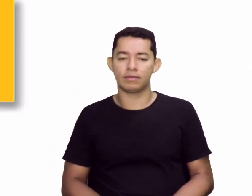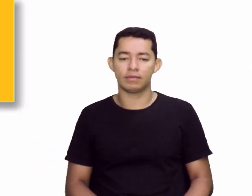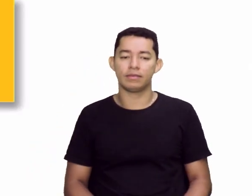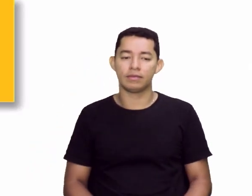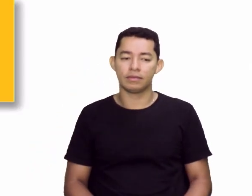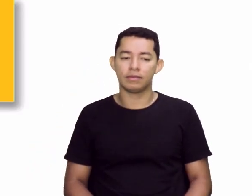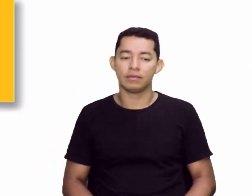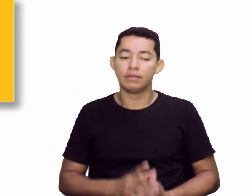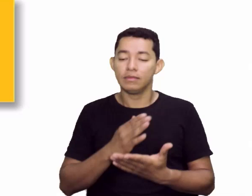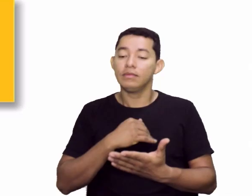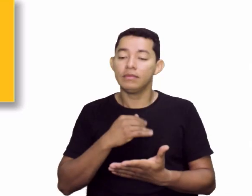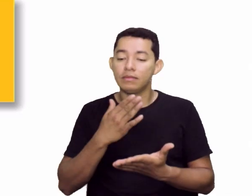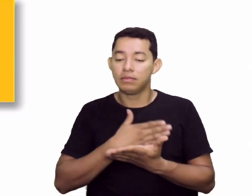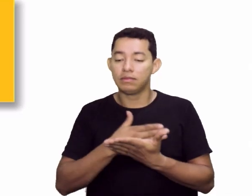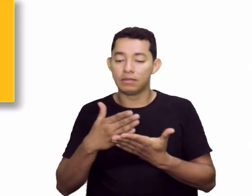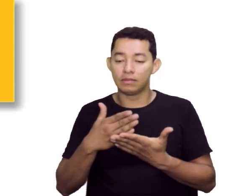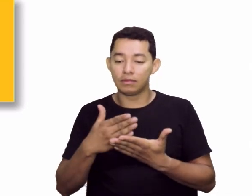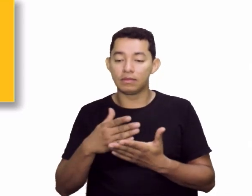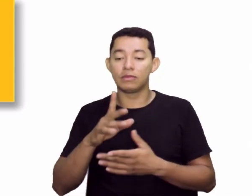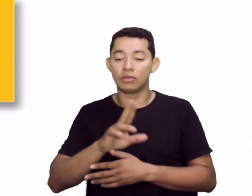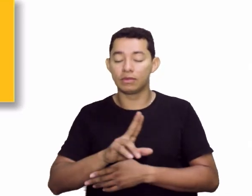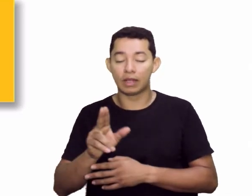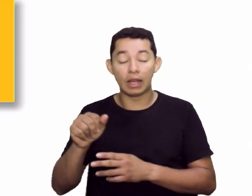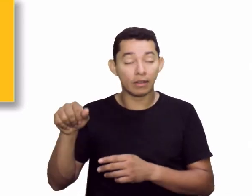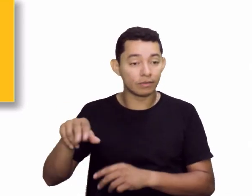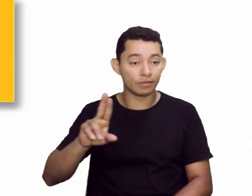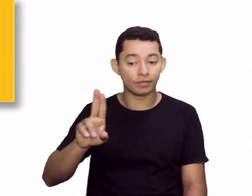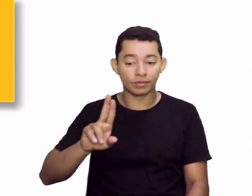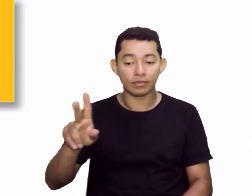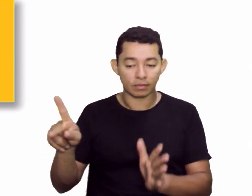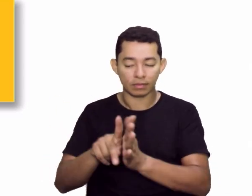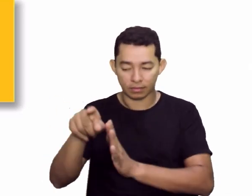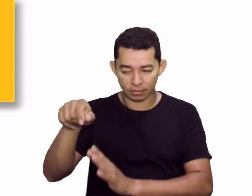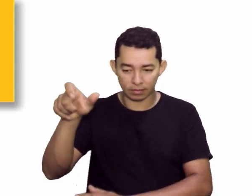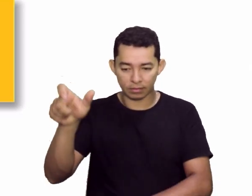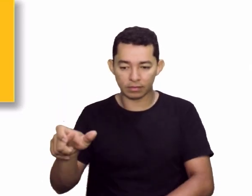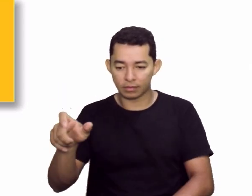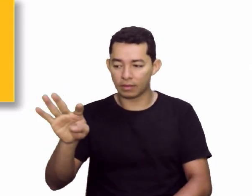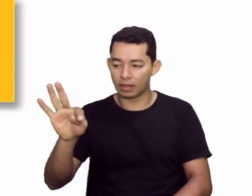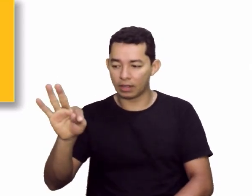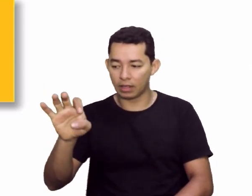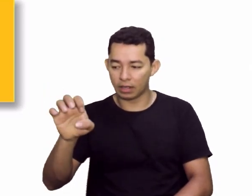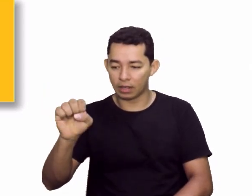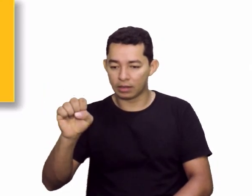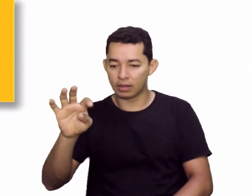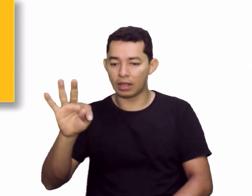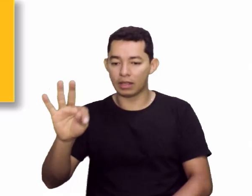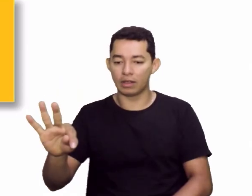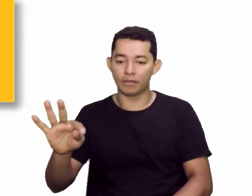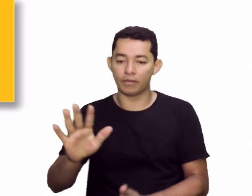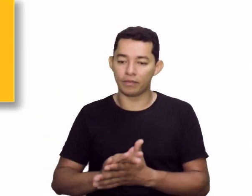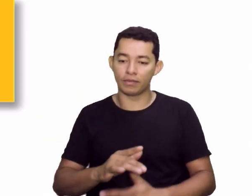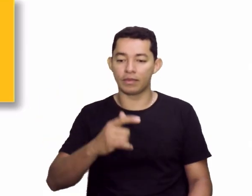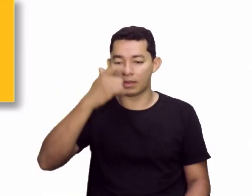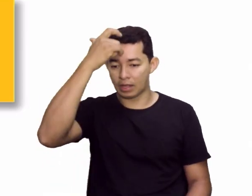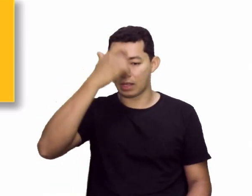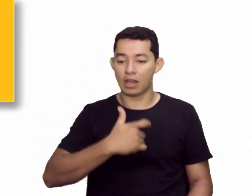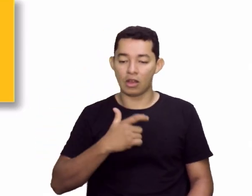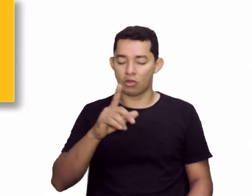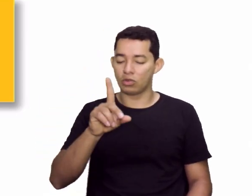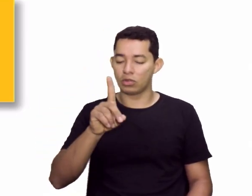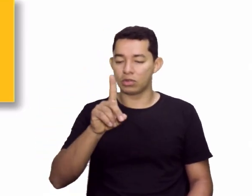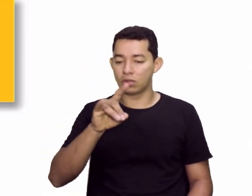Não, desculpa. O nome dele era Tespes. E ele começou a gritar: eu sou